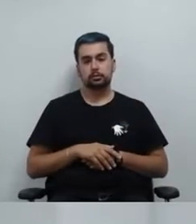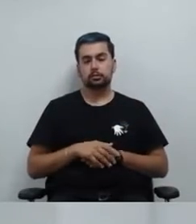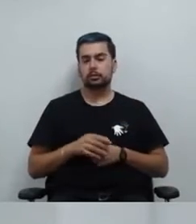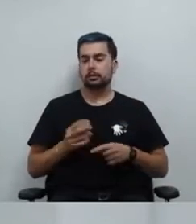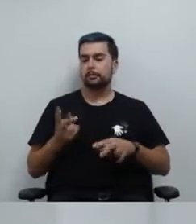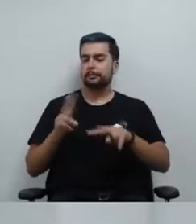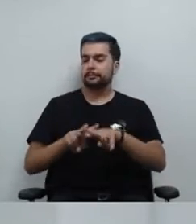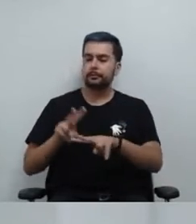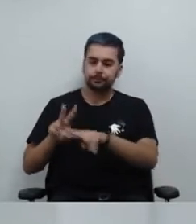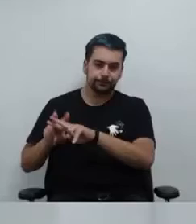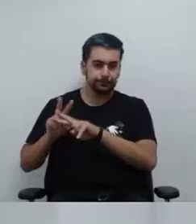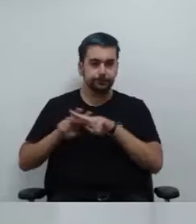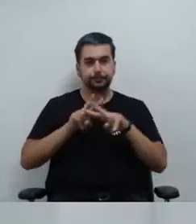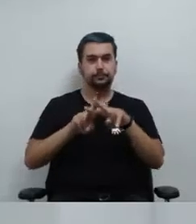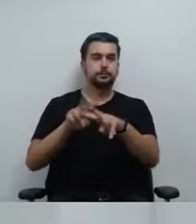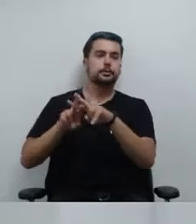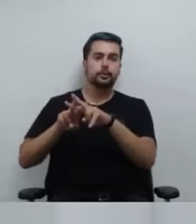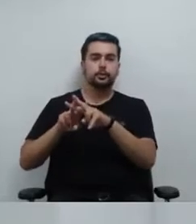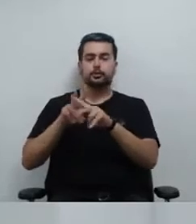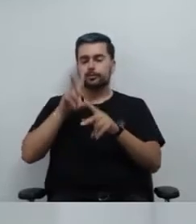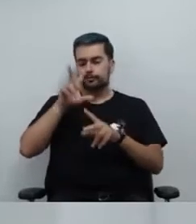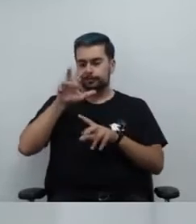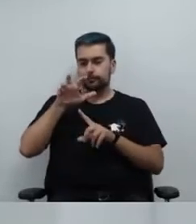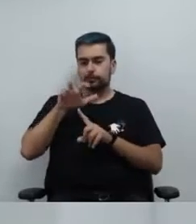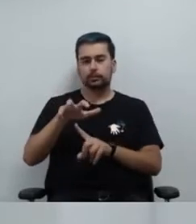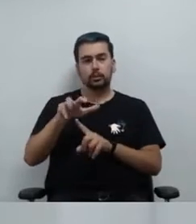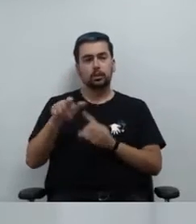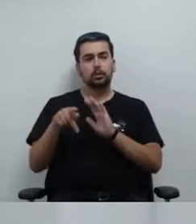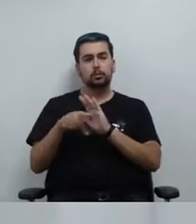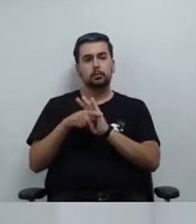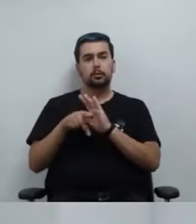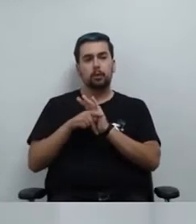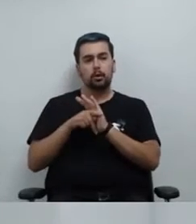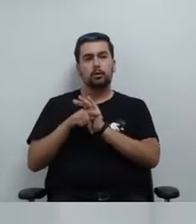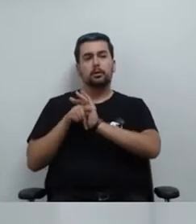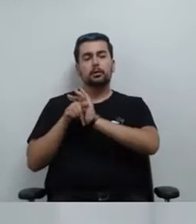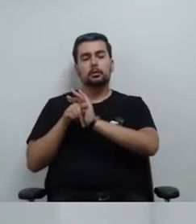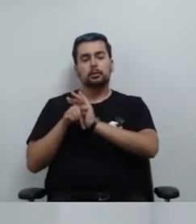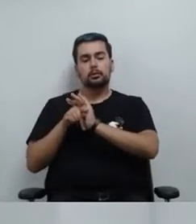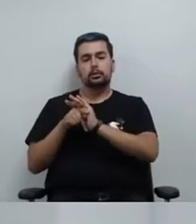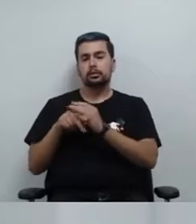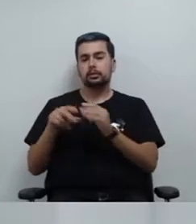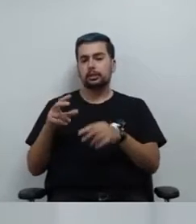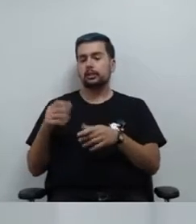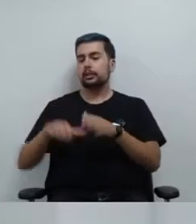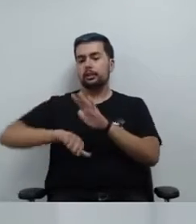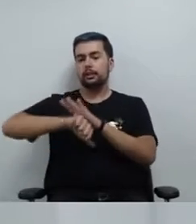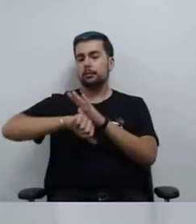apreensões da população de rua, até forjando casos a essa população.